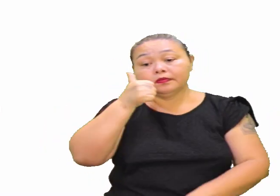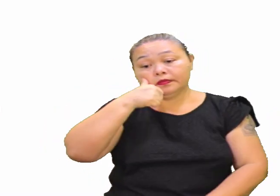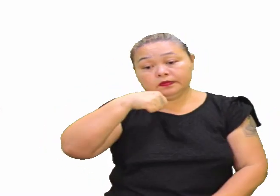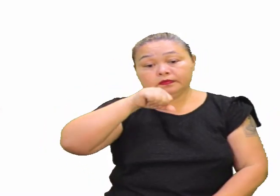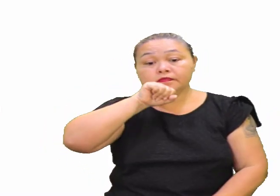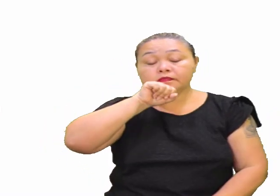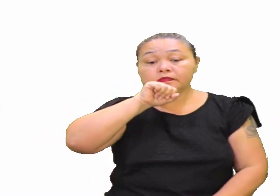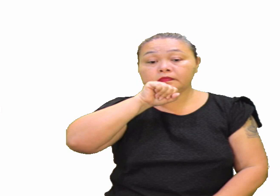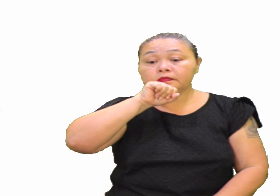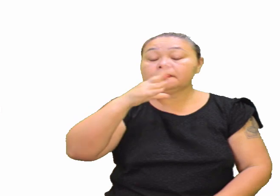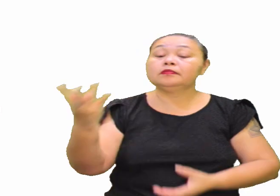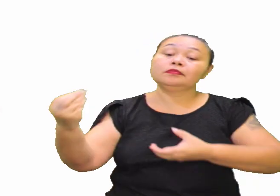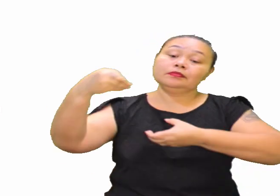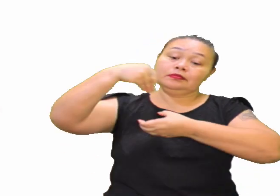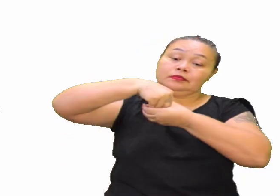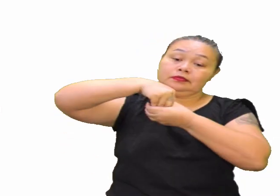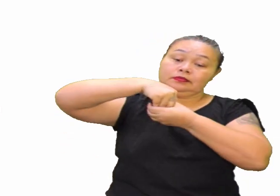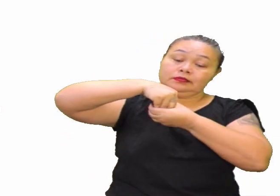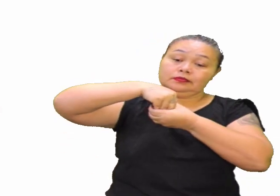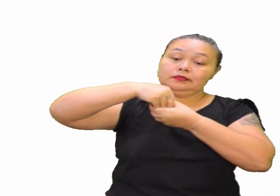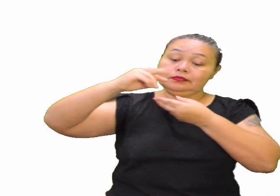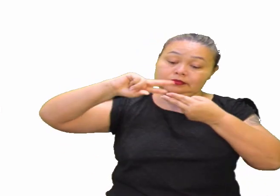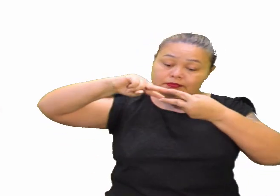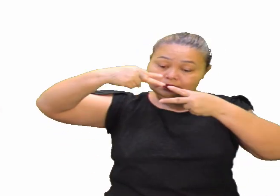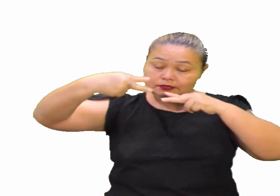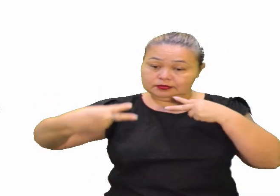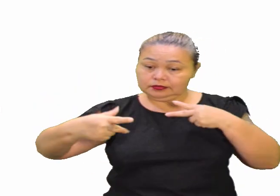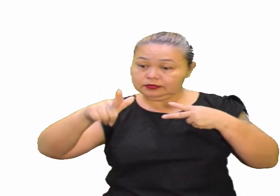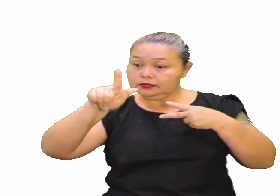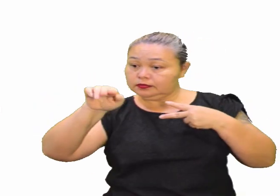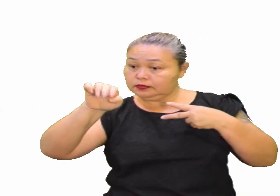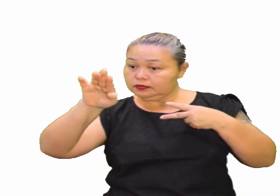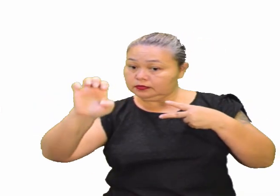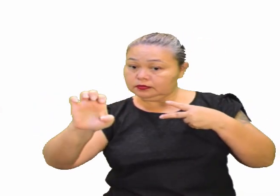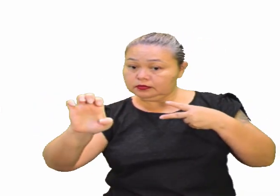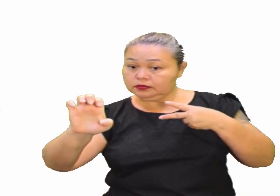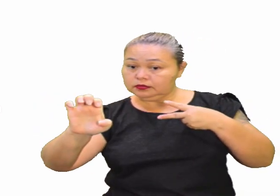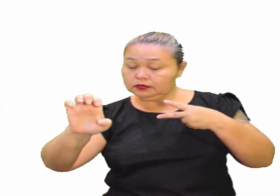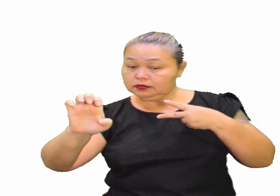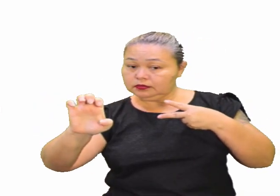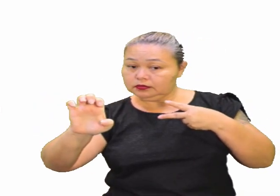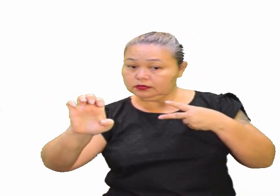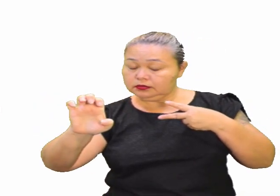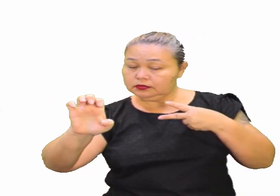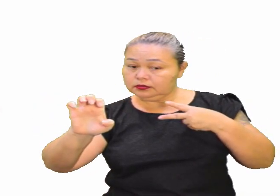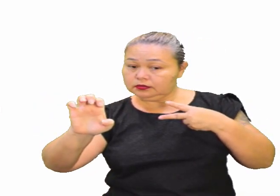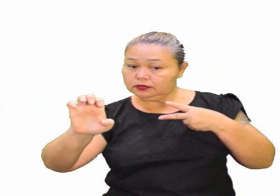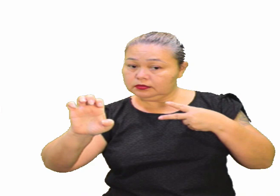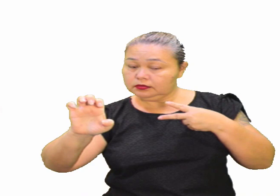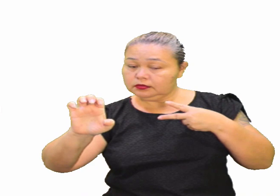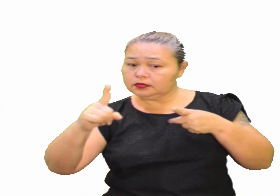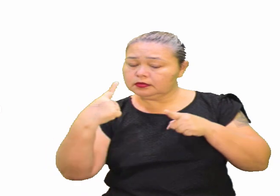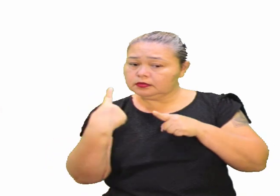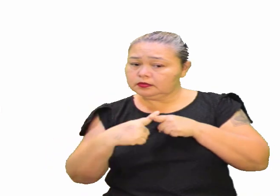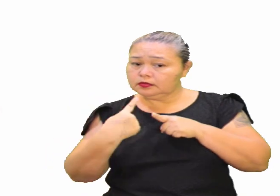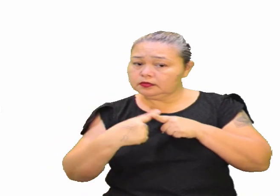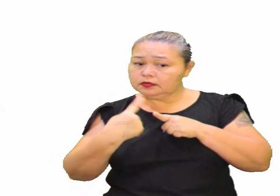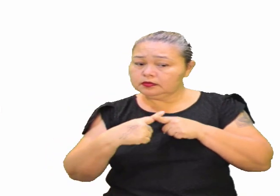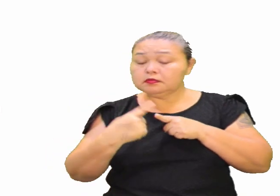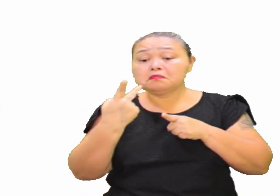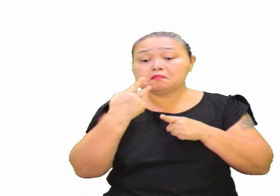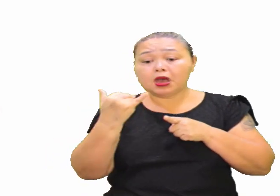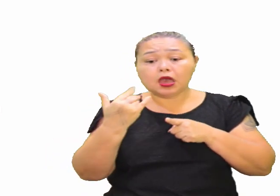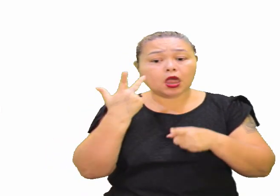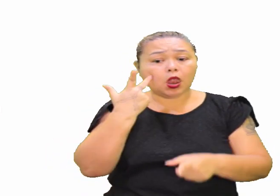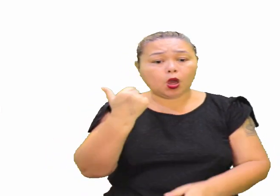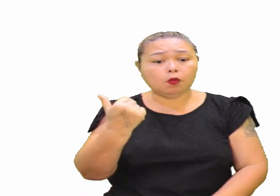é meio, ou 1/2. Vamos considerar que Júlia seja heterozigota, teremos o